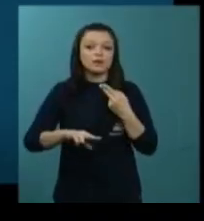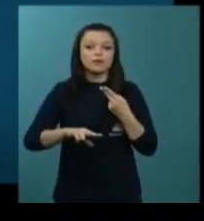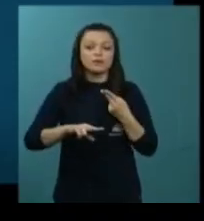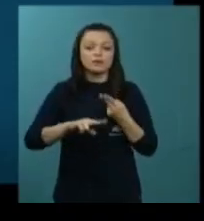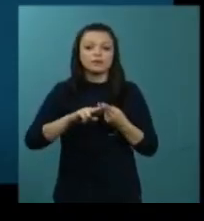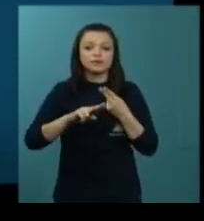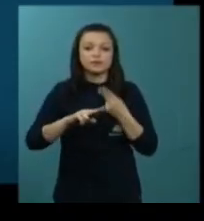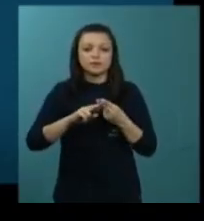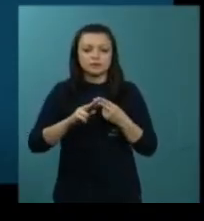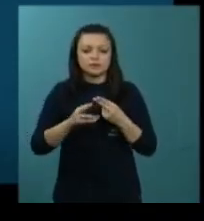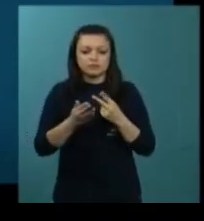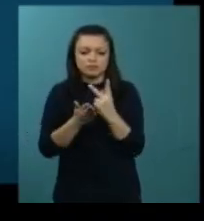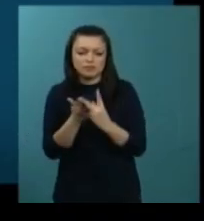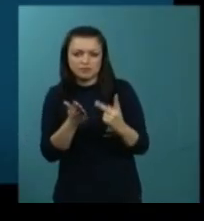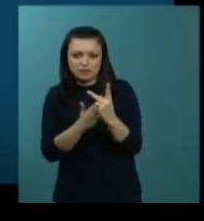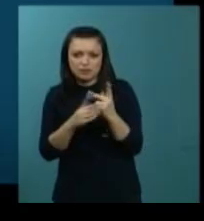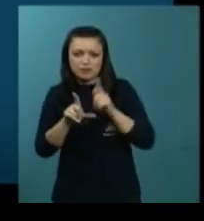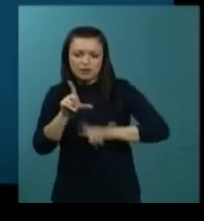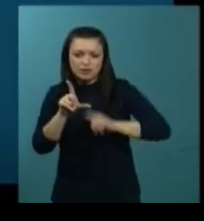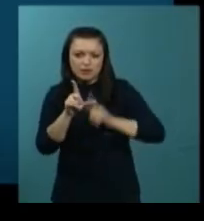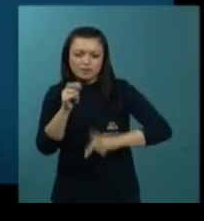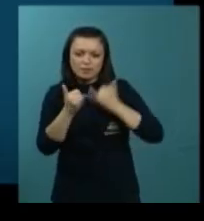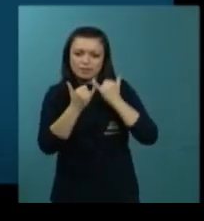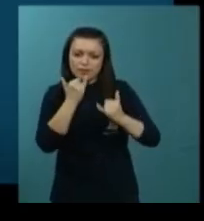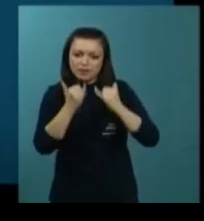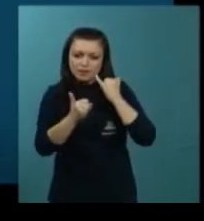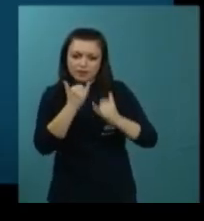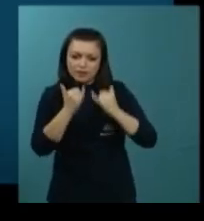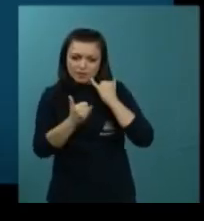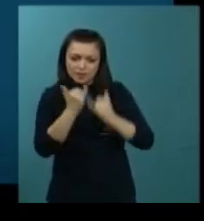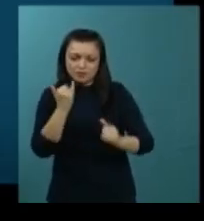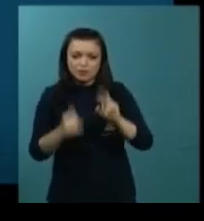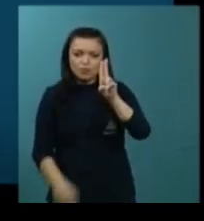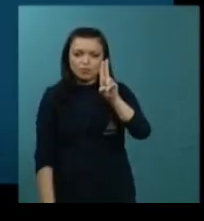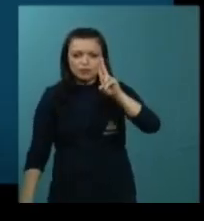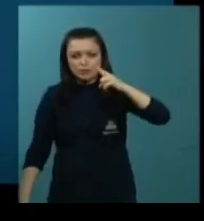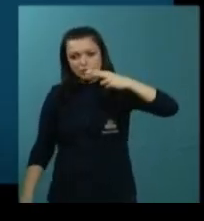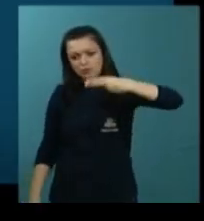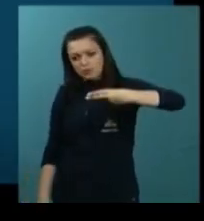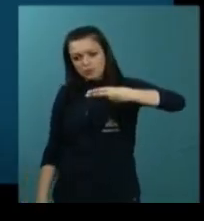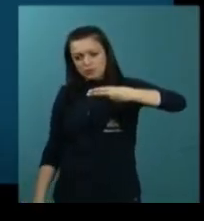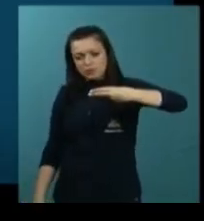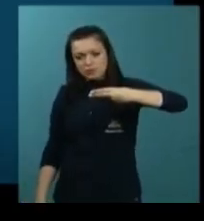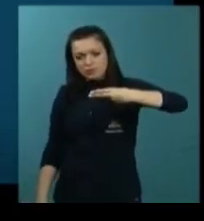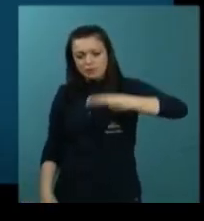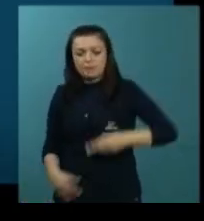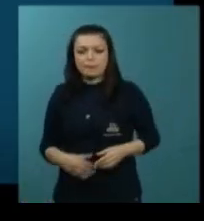utiliza um símbolo como se fosse uma letra U deitada.